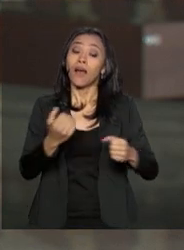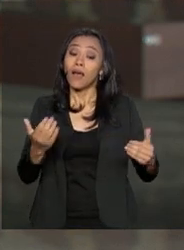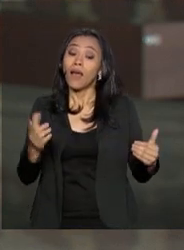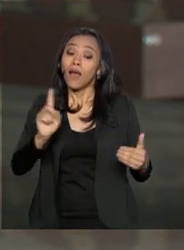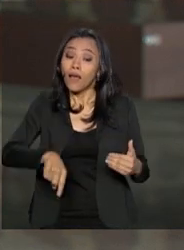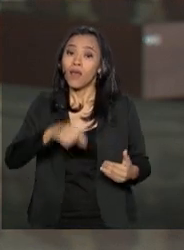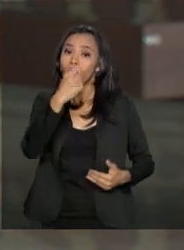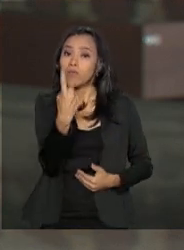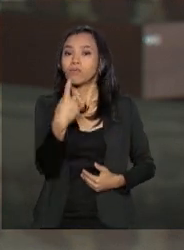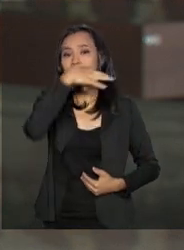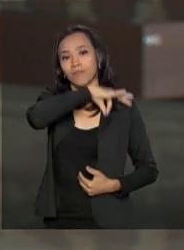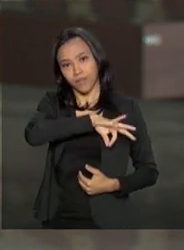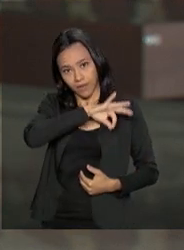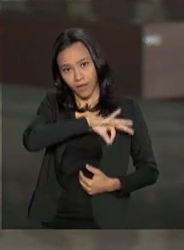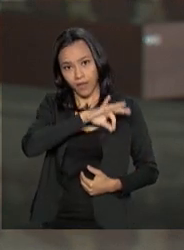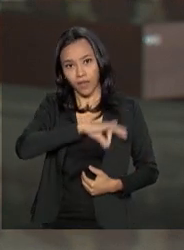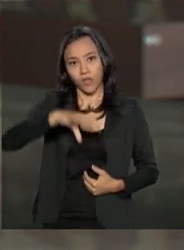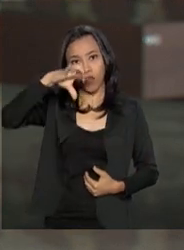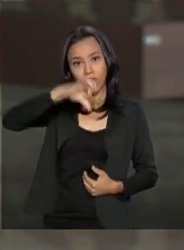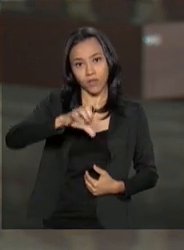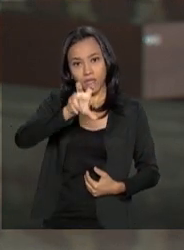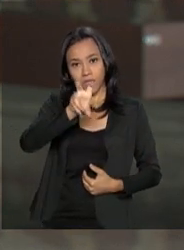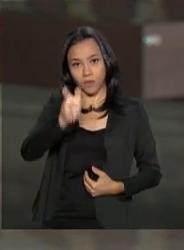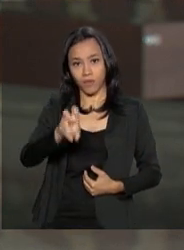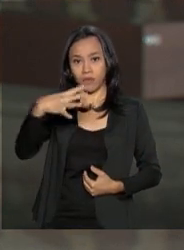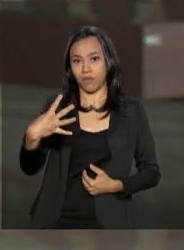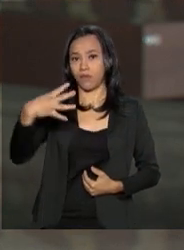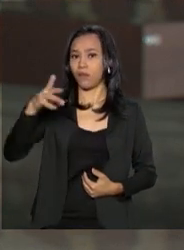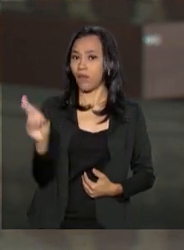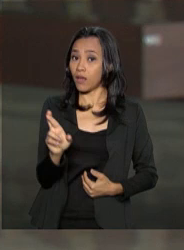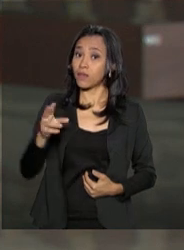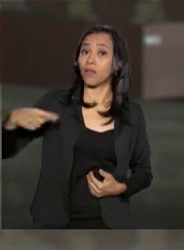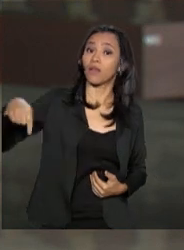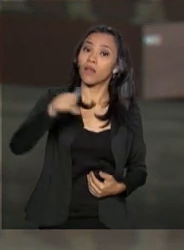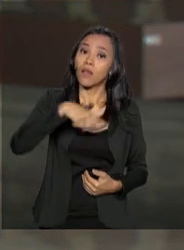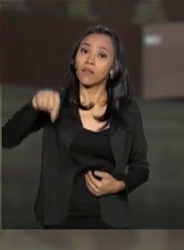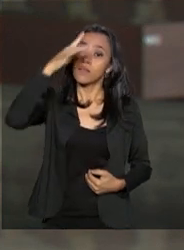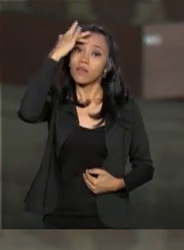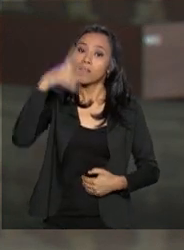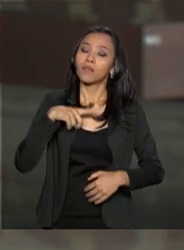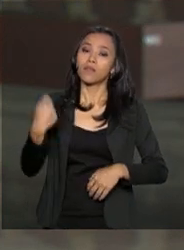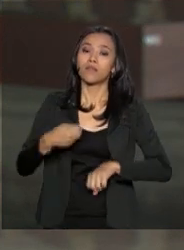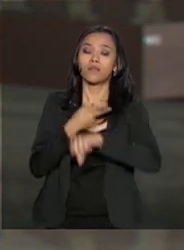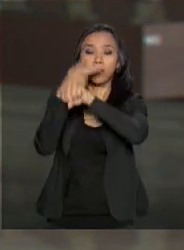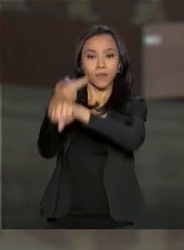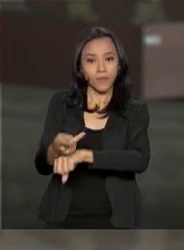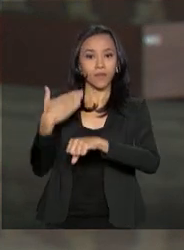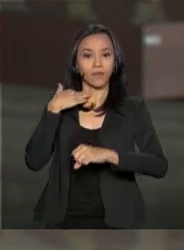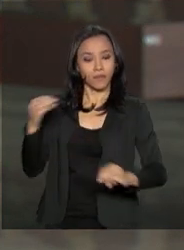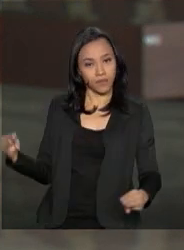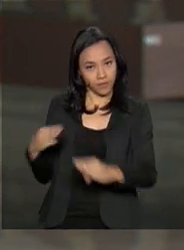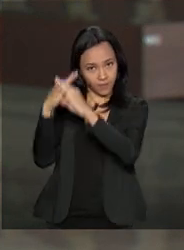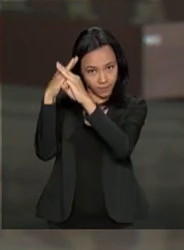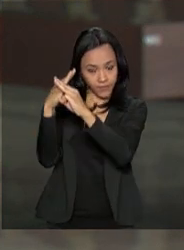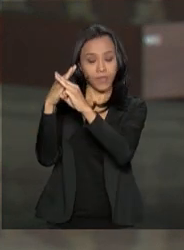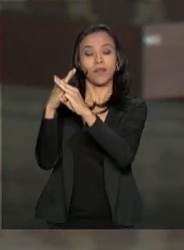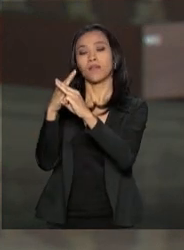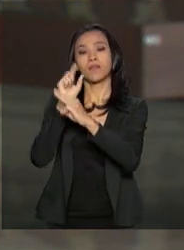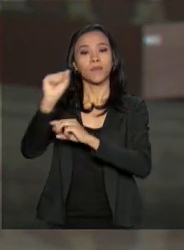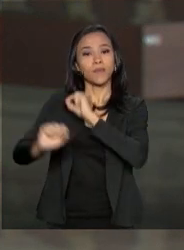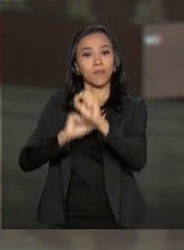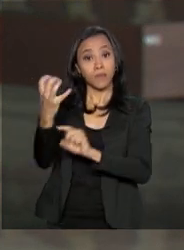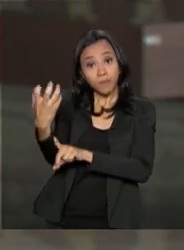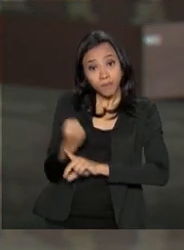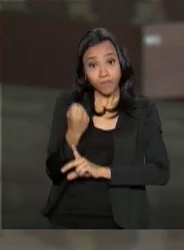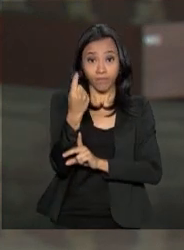é equivalente a um salário mínimo 954 reais essas pessoas devem trocar a uma agência da caixa econômica federal para fazer o